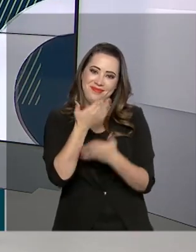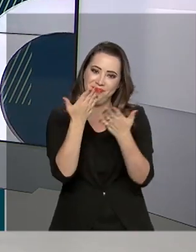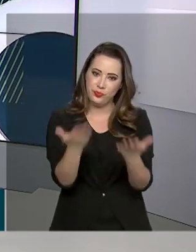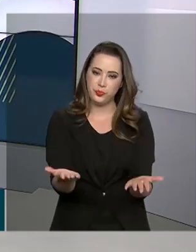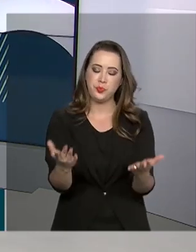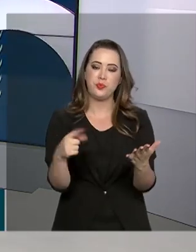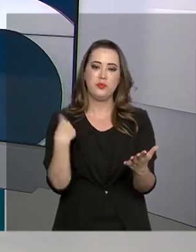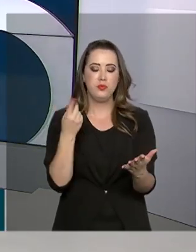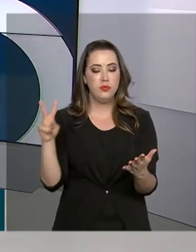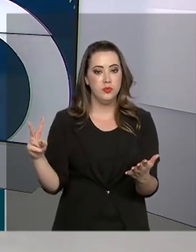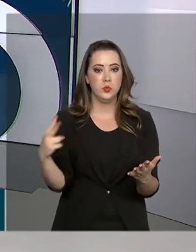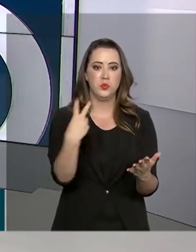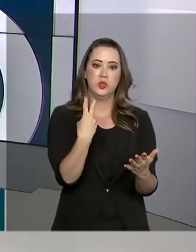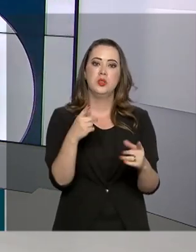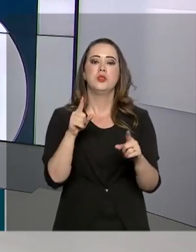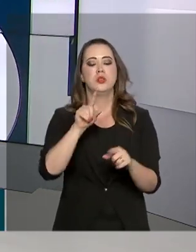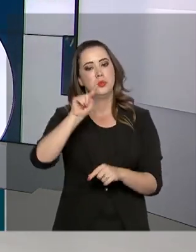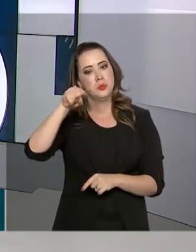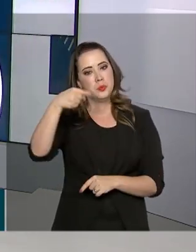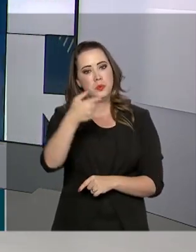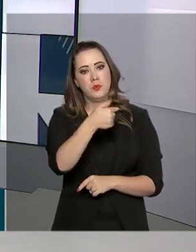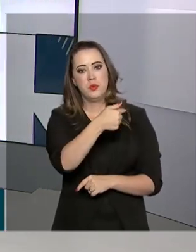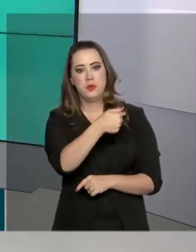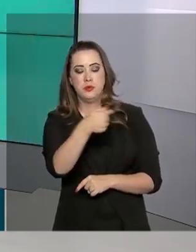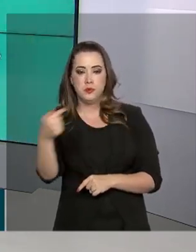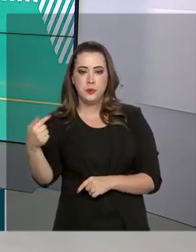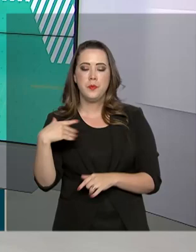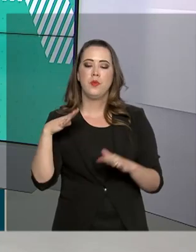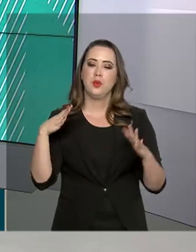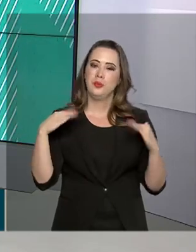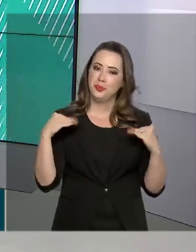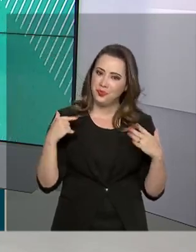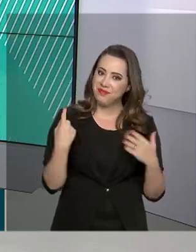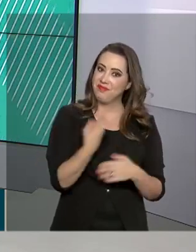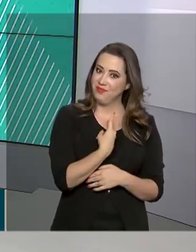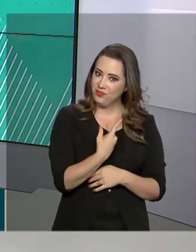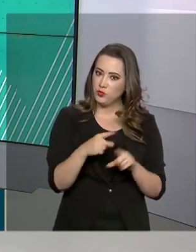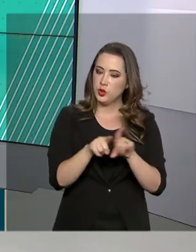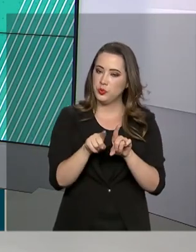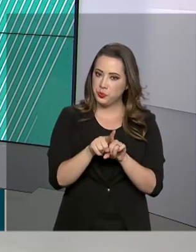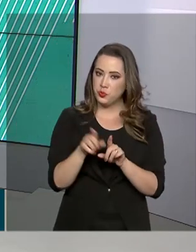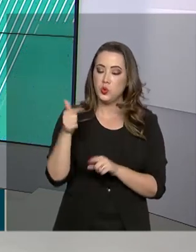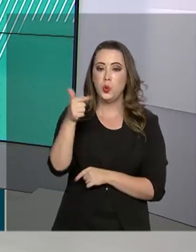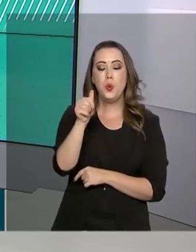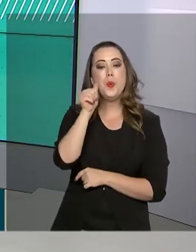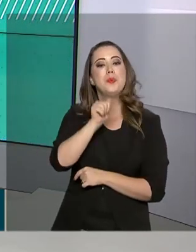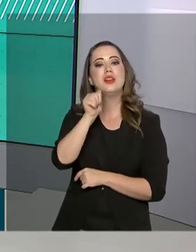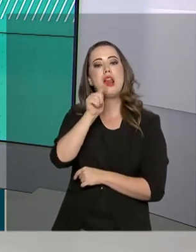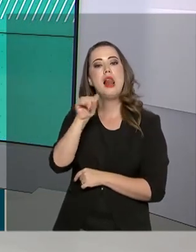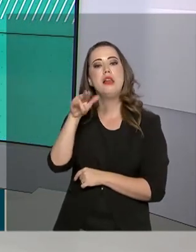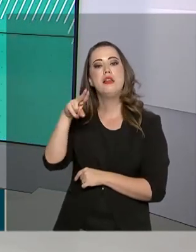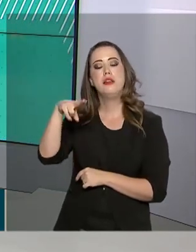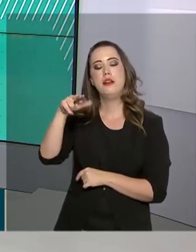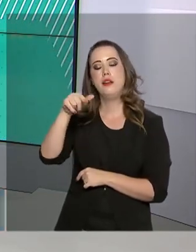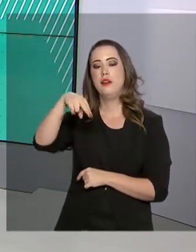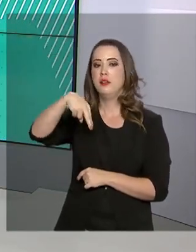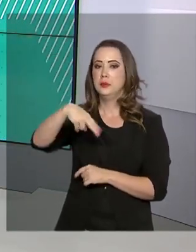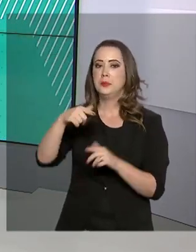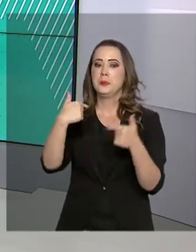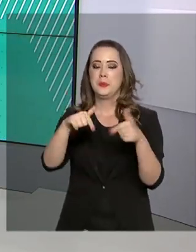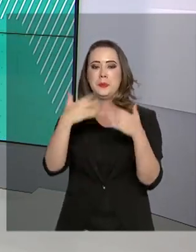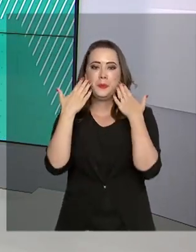a você que nos acompanha diariamente semana que vem estarei de folga ea colega lilian registrar aqui no governo agora